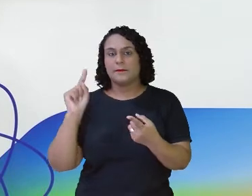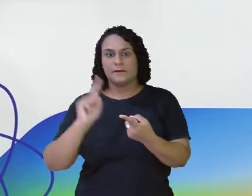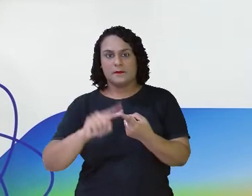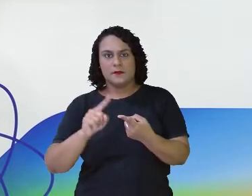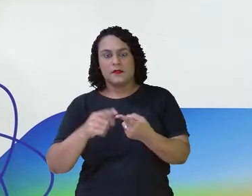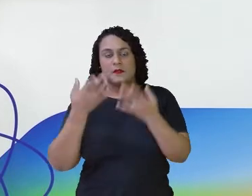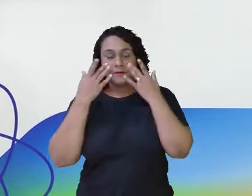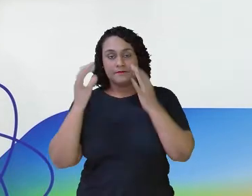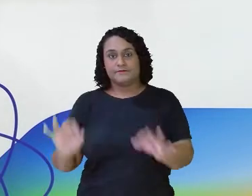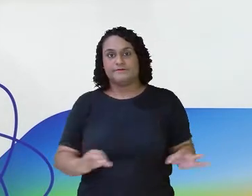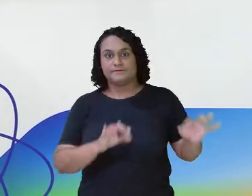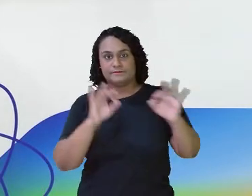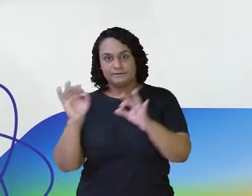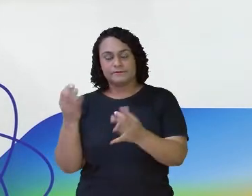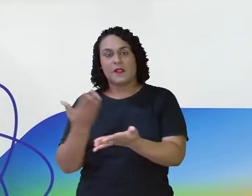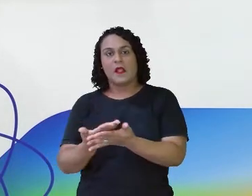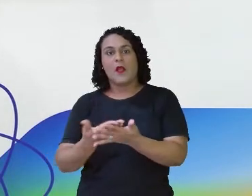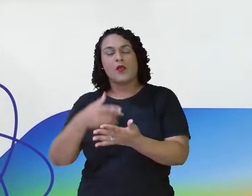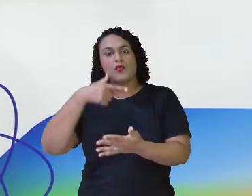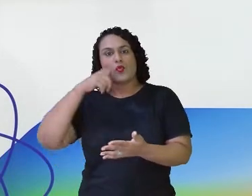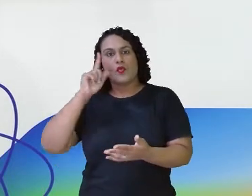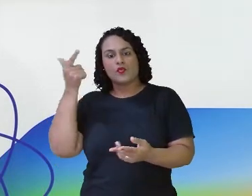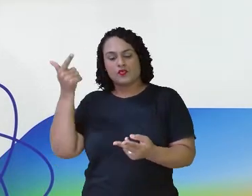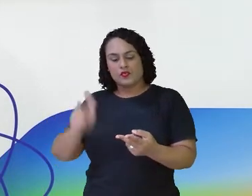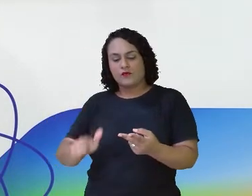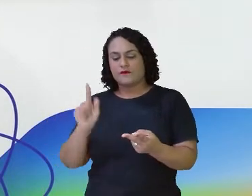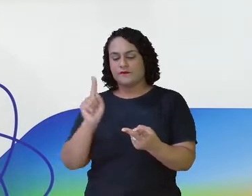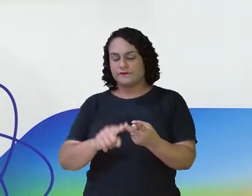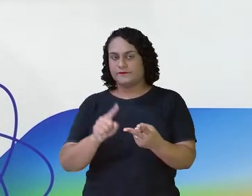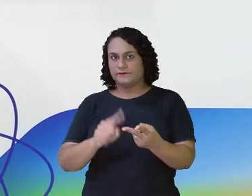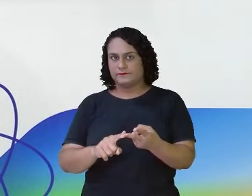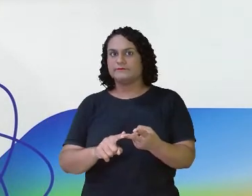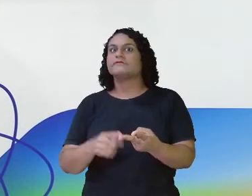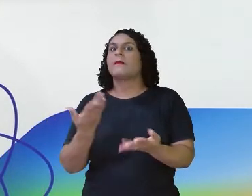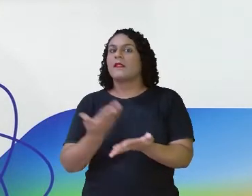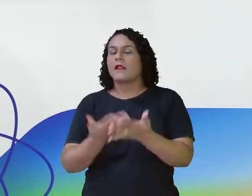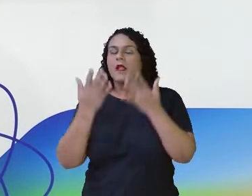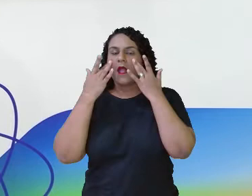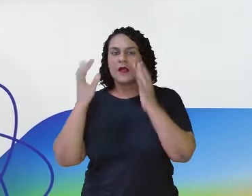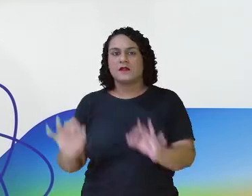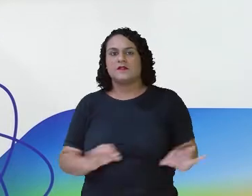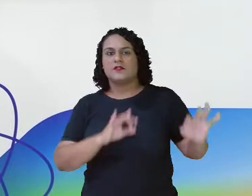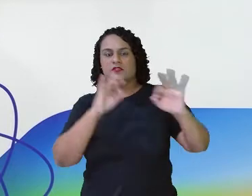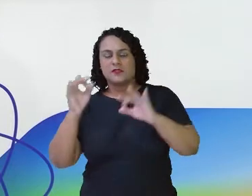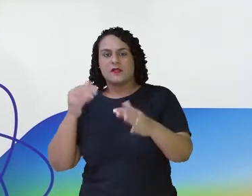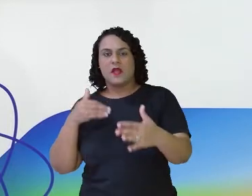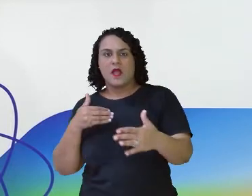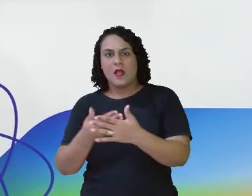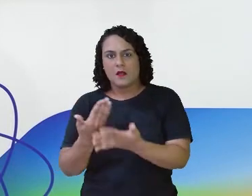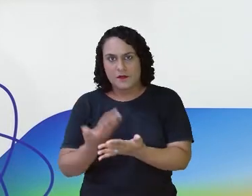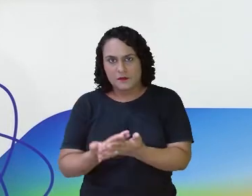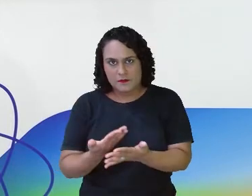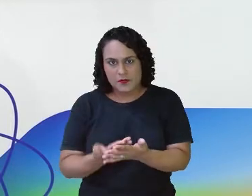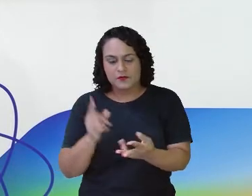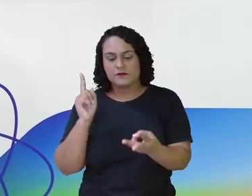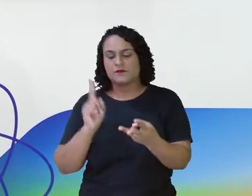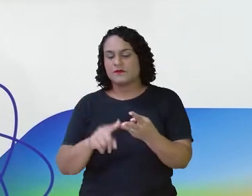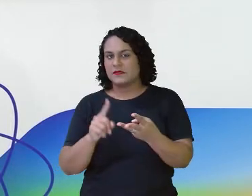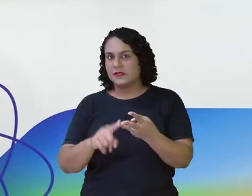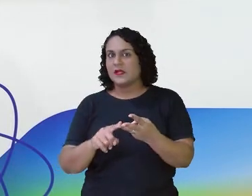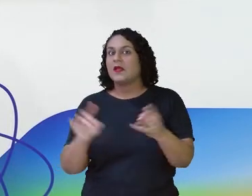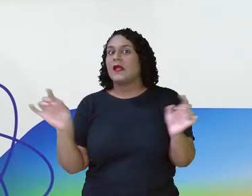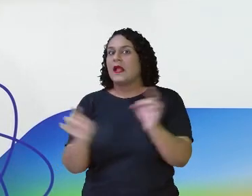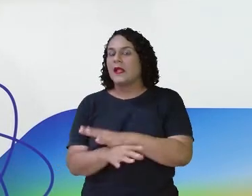de ontem novamente. Segunda opção, assistir às próximas aulas. Terceira opção, quando encerrar a aula, dar aquela boa